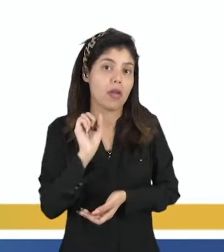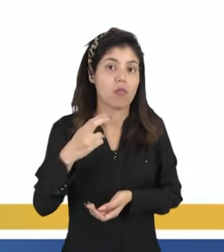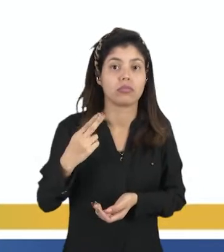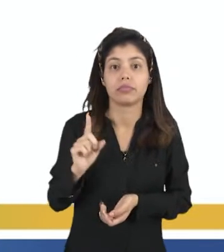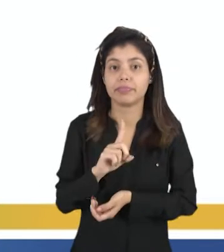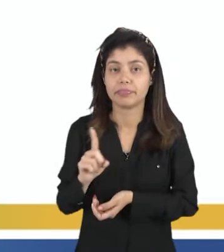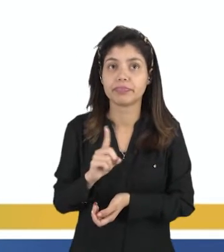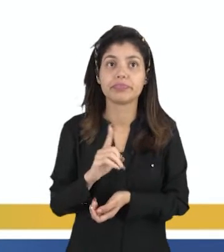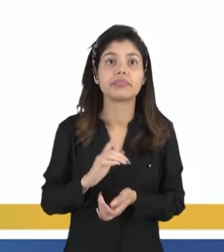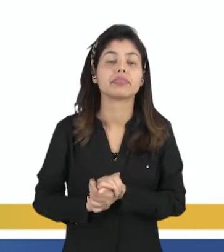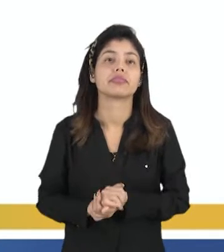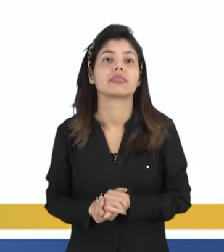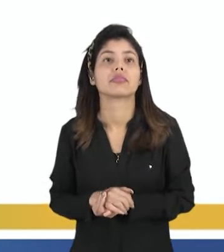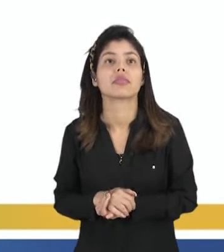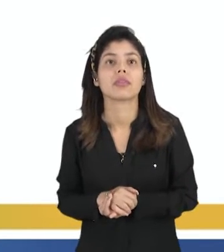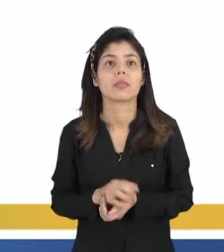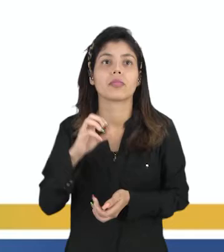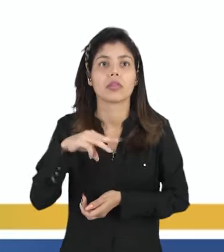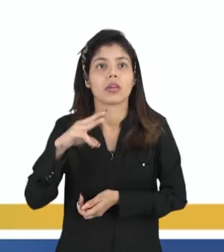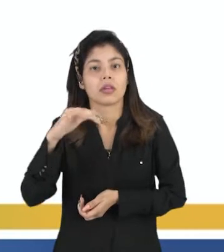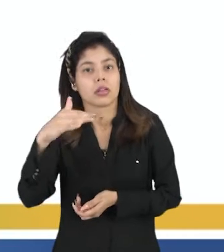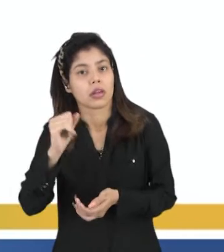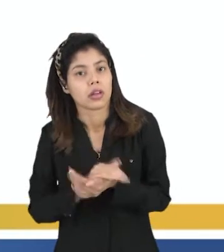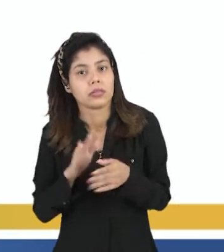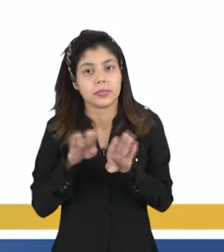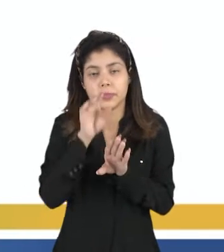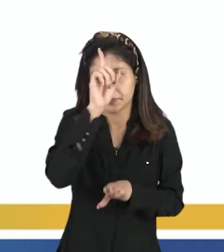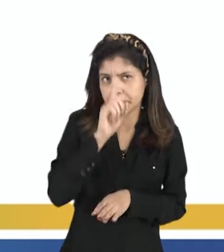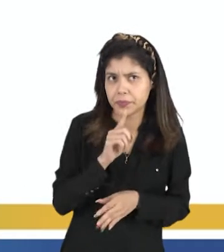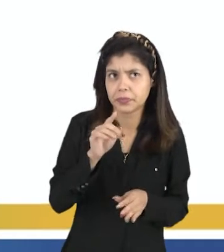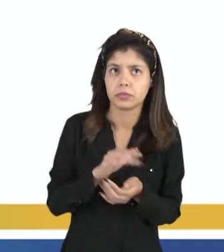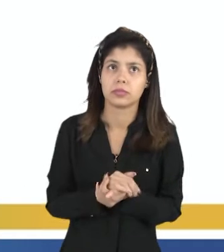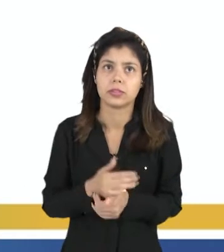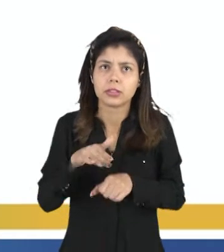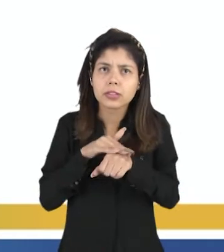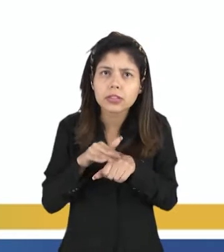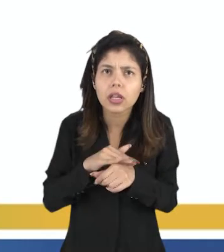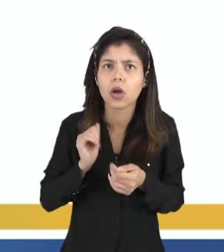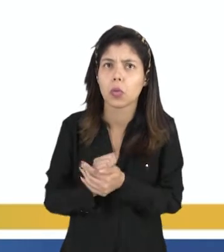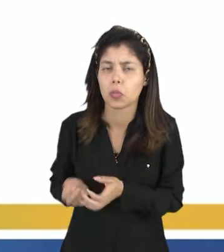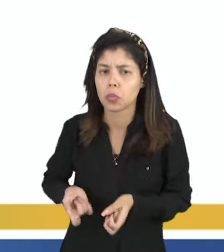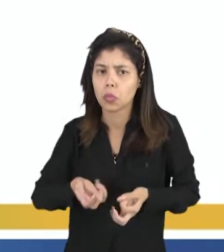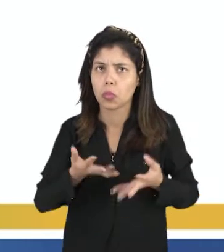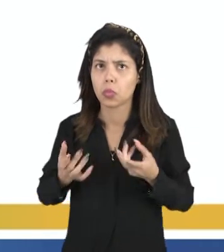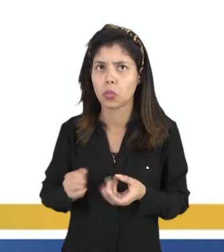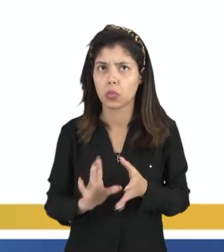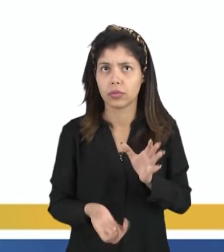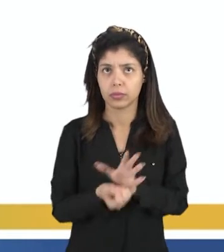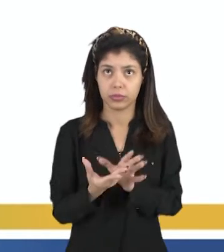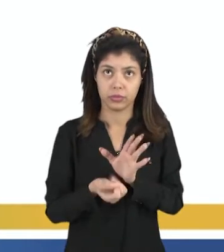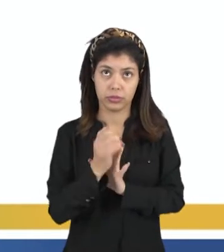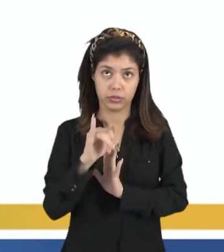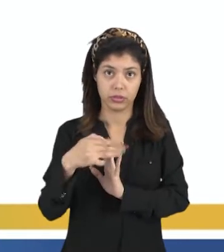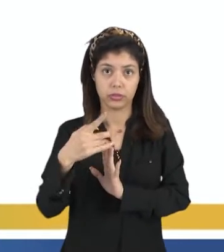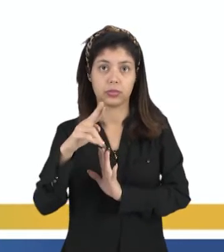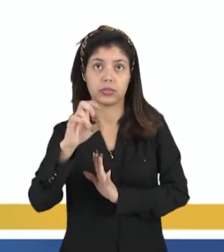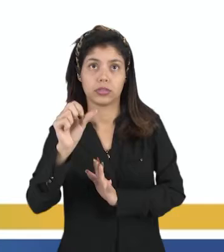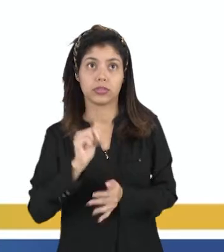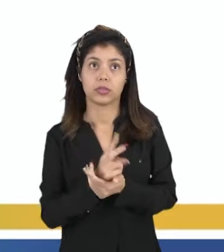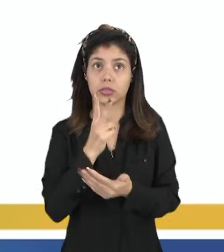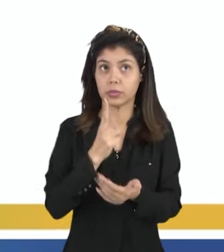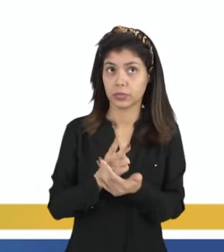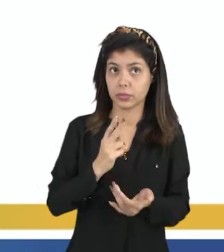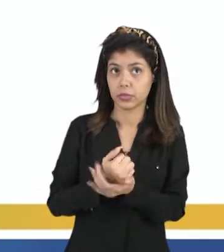não. E a mucosa amarela ela é tão sensível ao ponto de ser estimulada a produzir impulsos com a